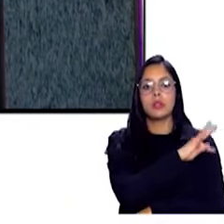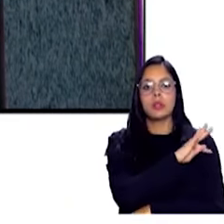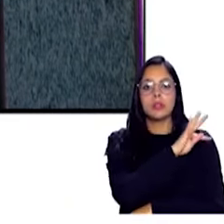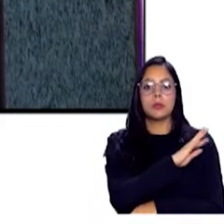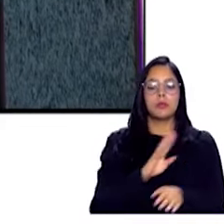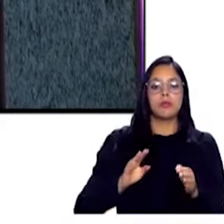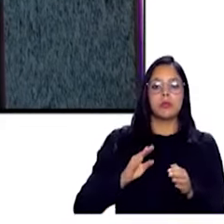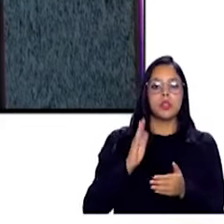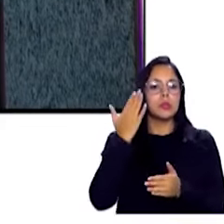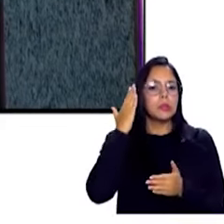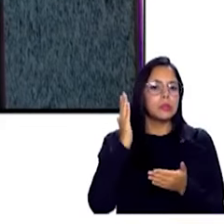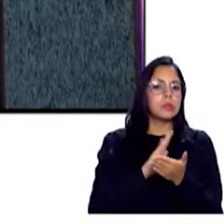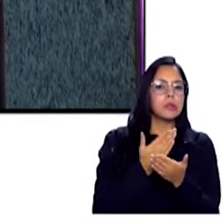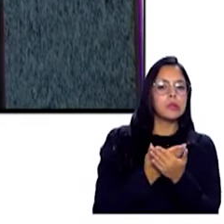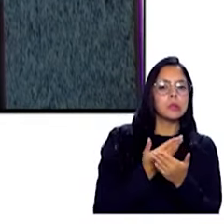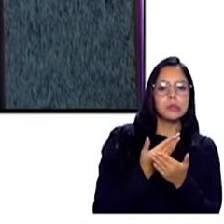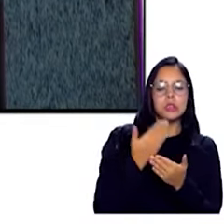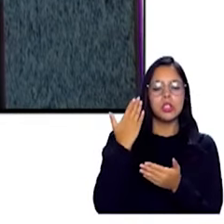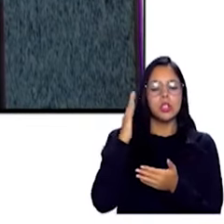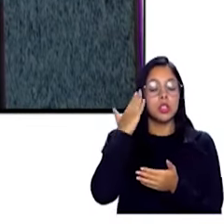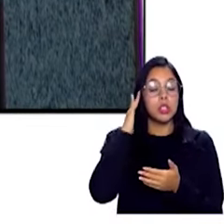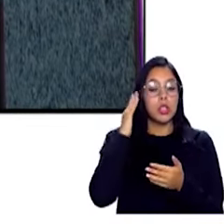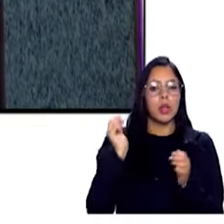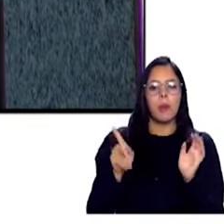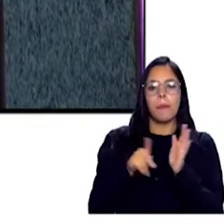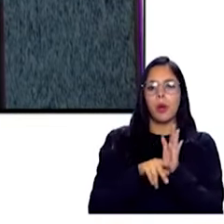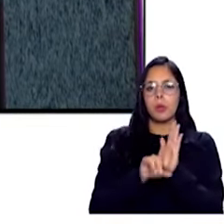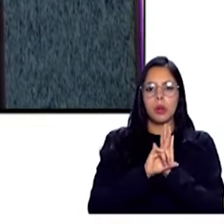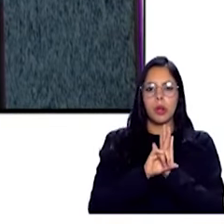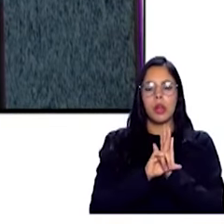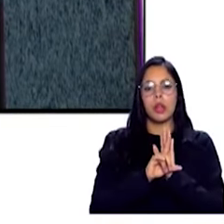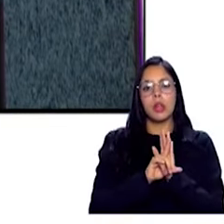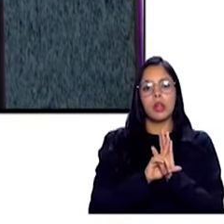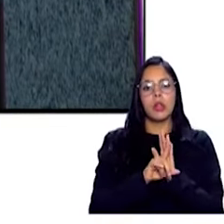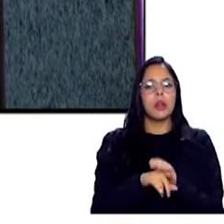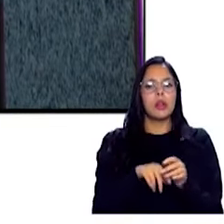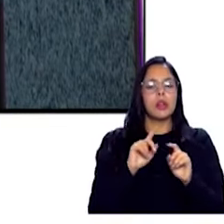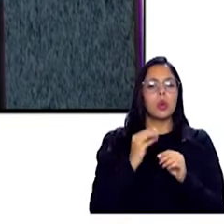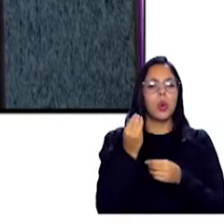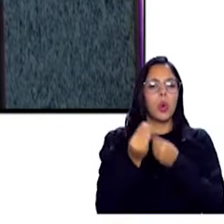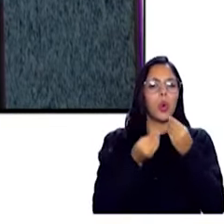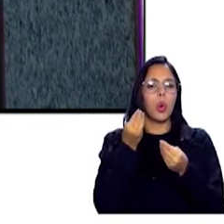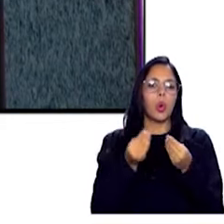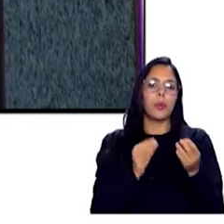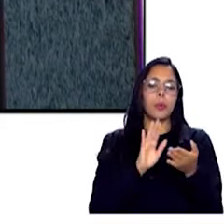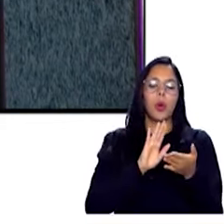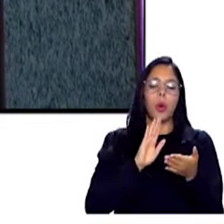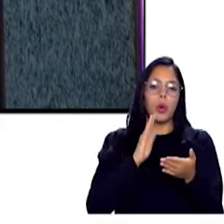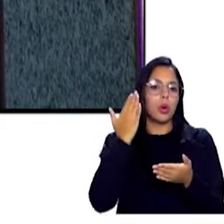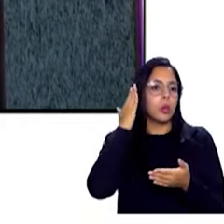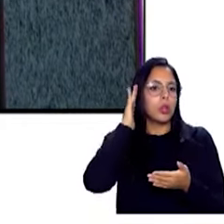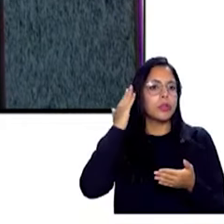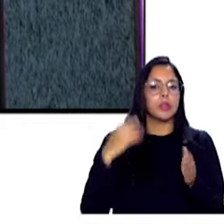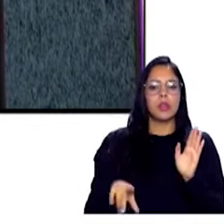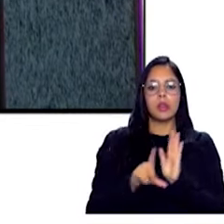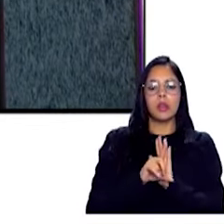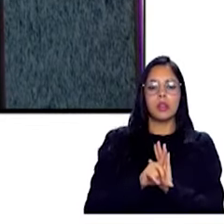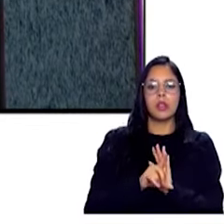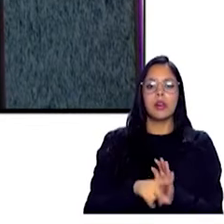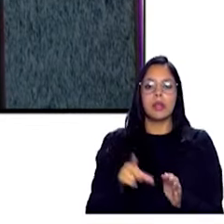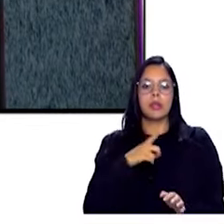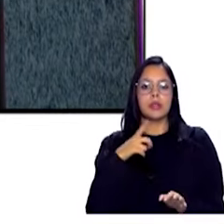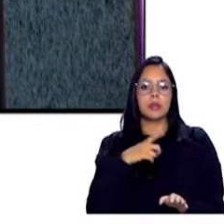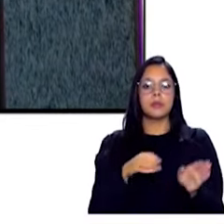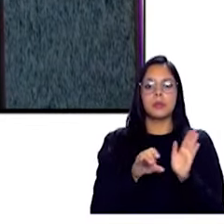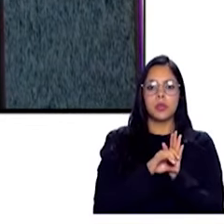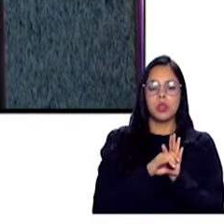conforme isso é outra coisa eu estou falando de um critério de interpretação quando eu tomo a Constituição como